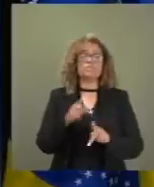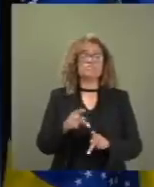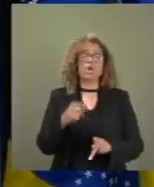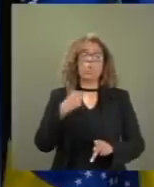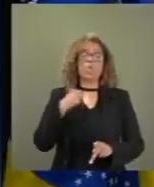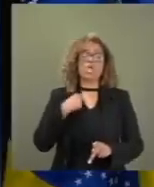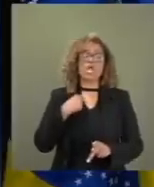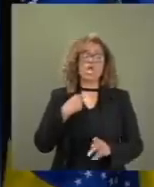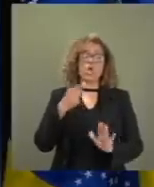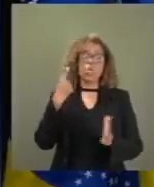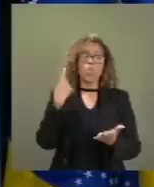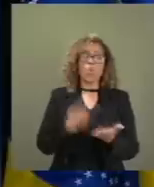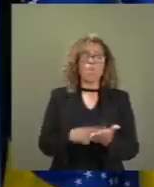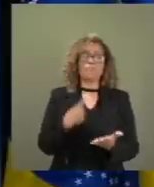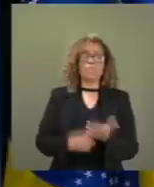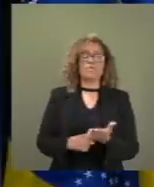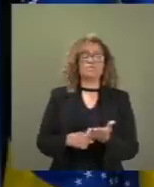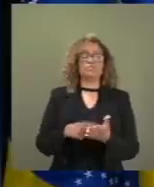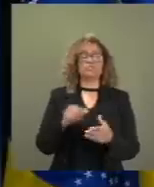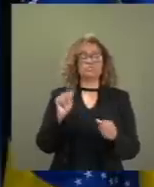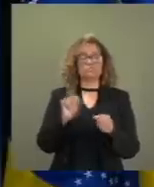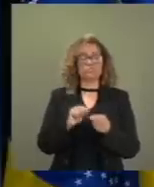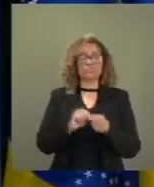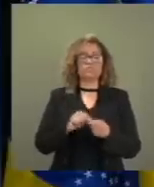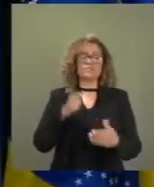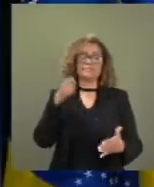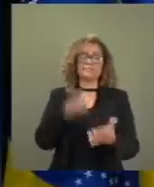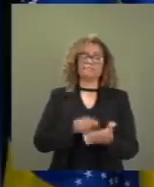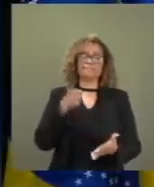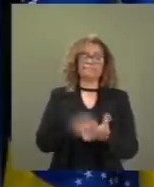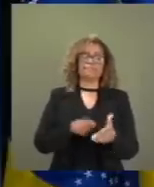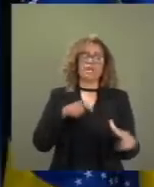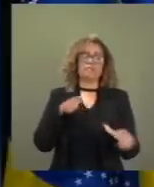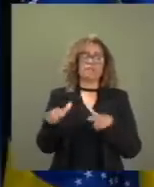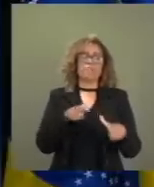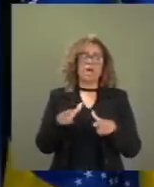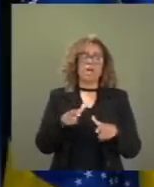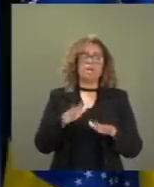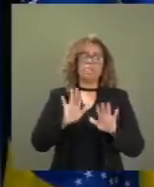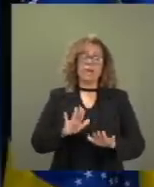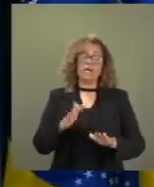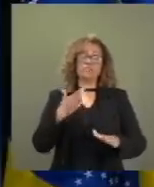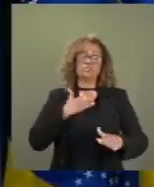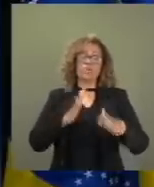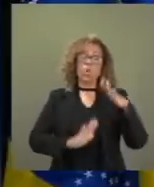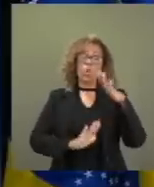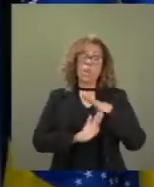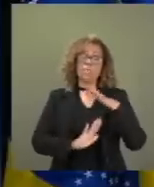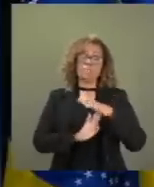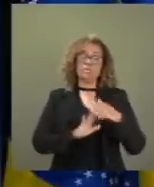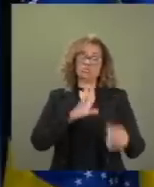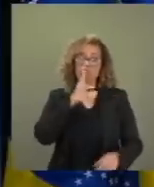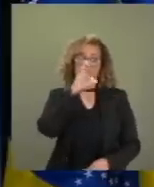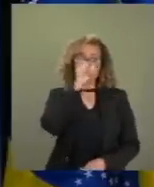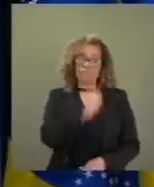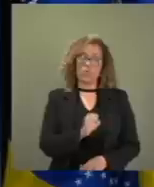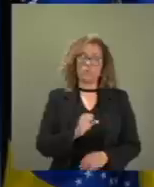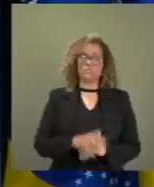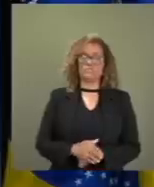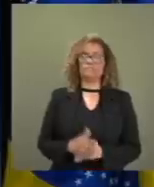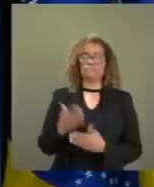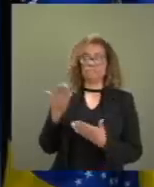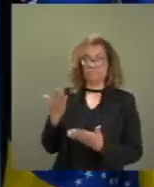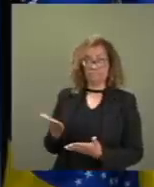a fazer esse trabalho no limite das minhas forças senhor presidente eu já